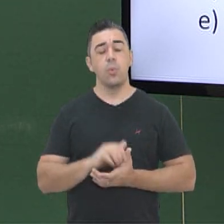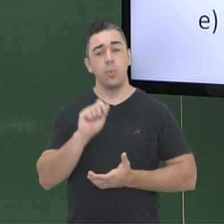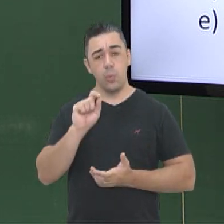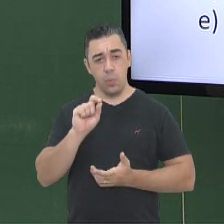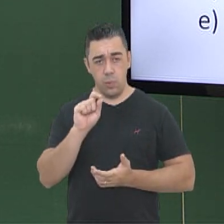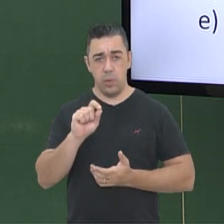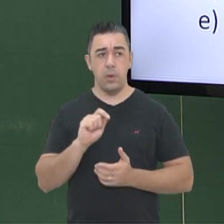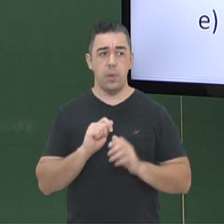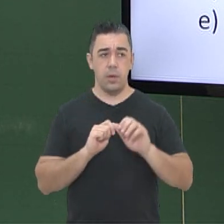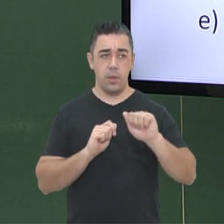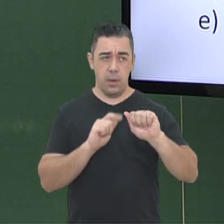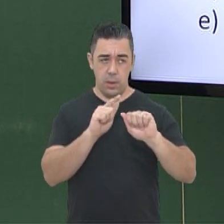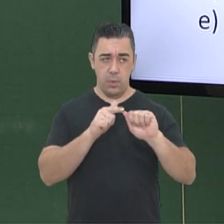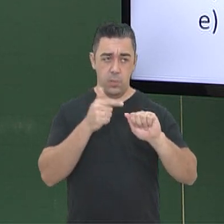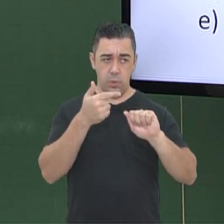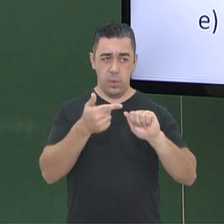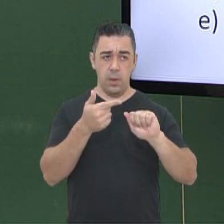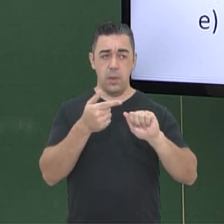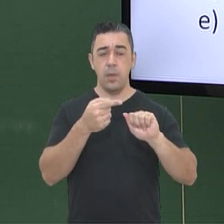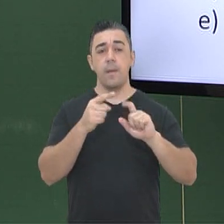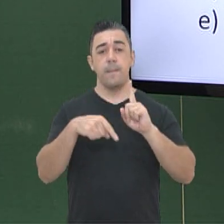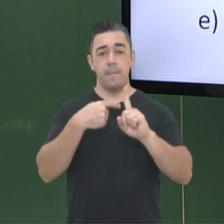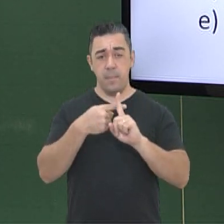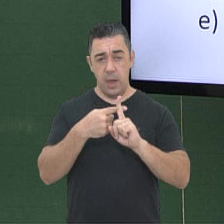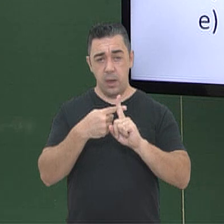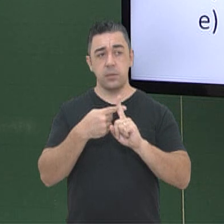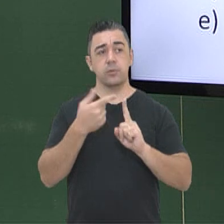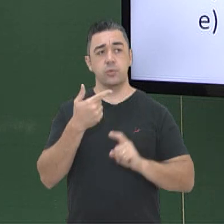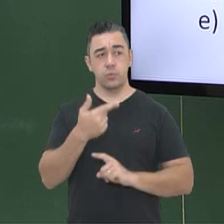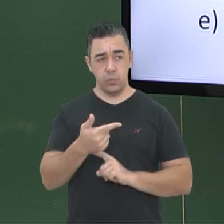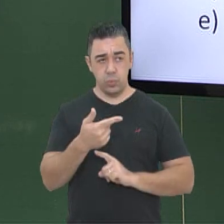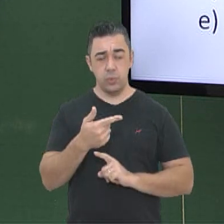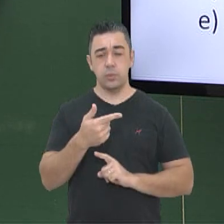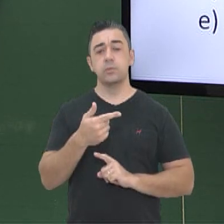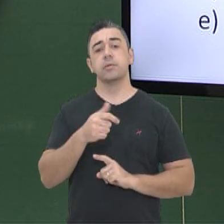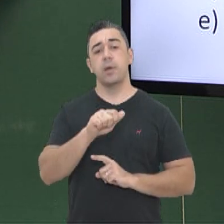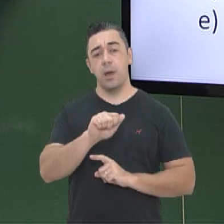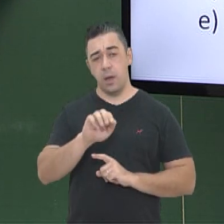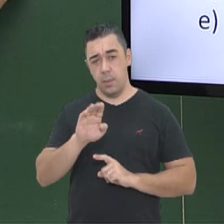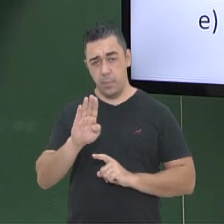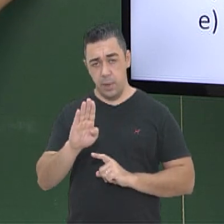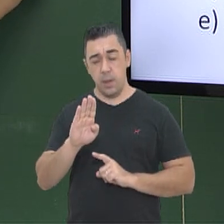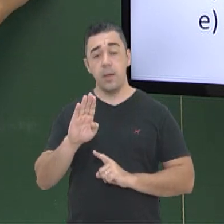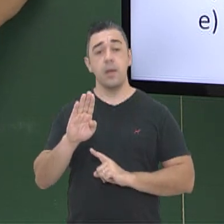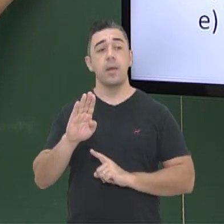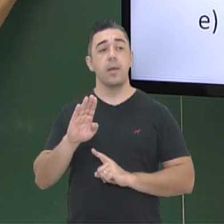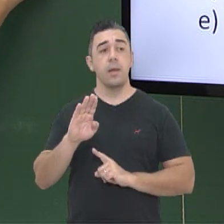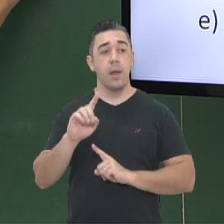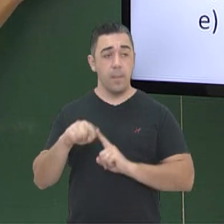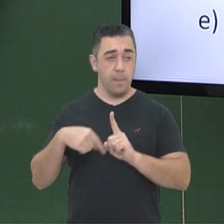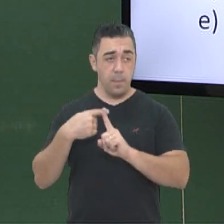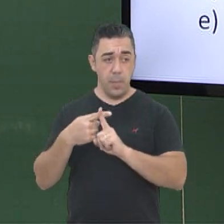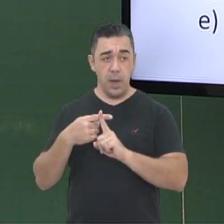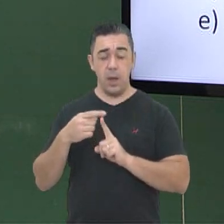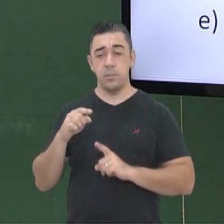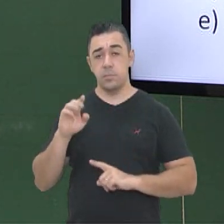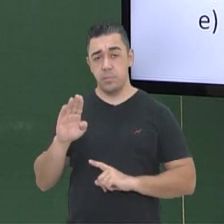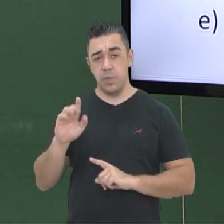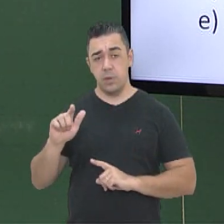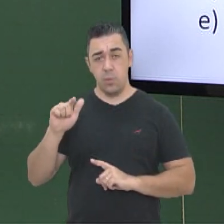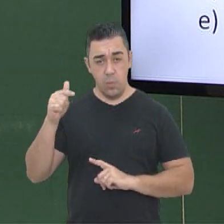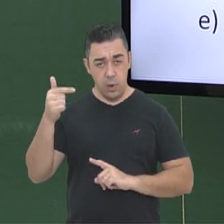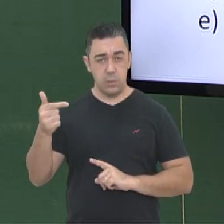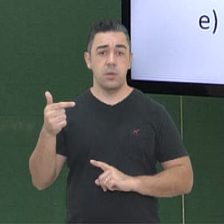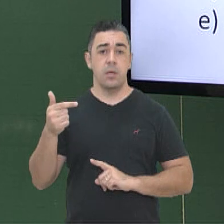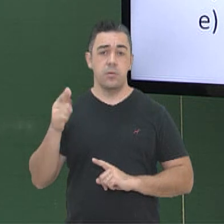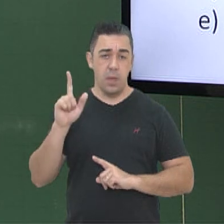é o quadrado do primeiro mais 2 vezes o primeiro vezes o segundo, mais o quadrado do